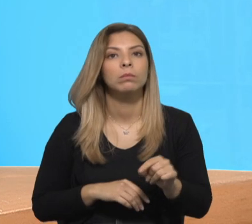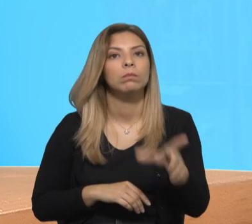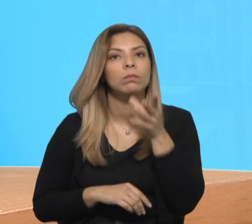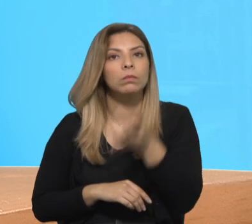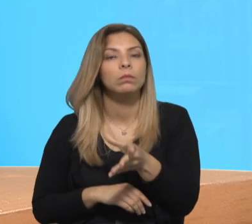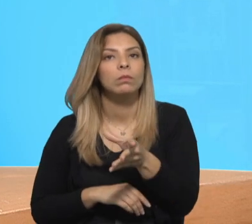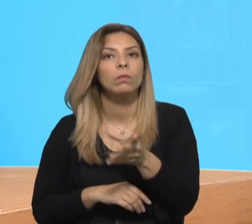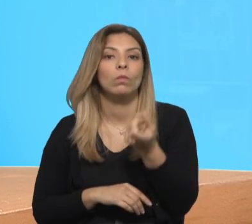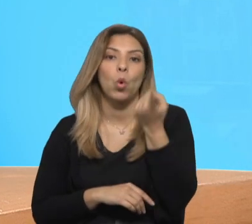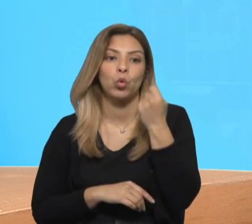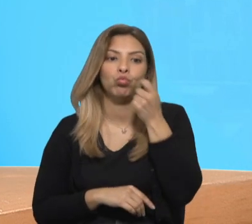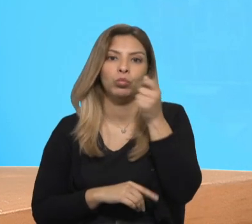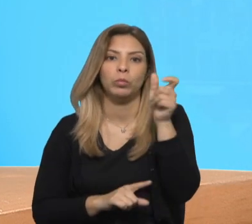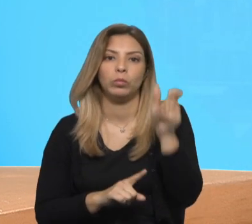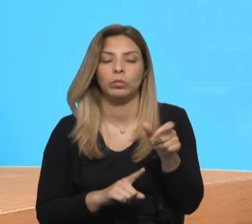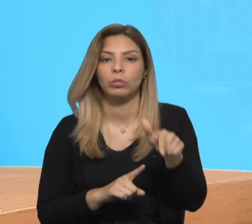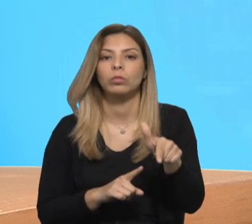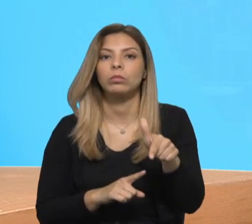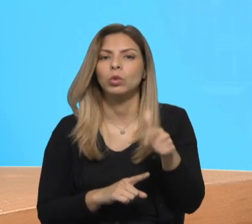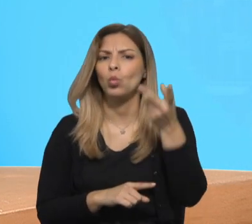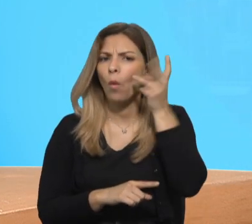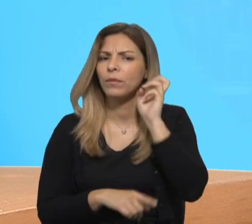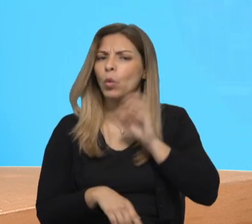dizia ontem um comentário que eu vi,